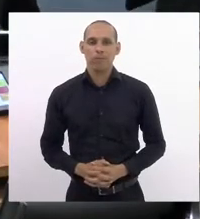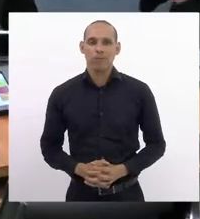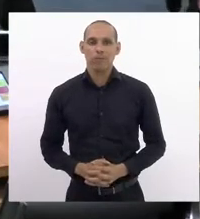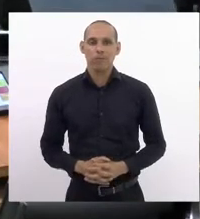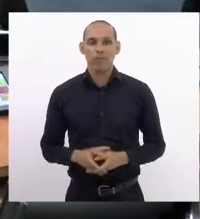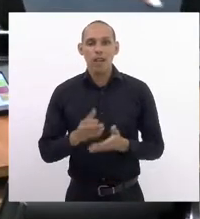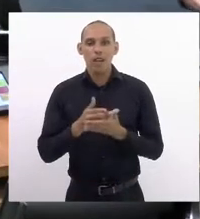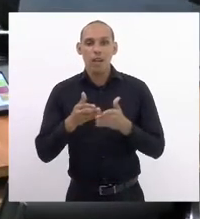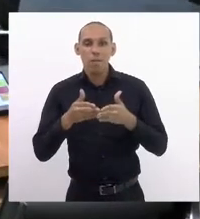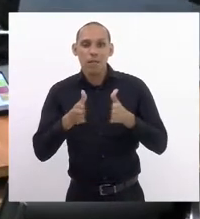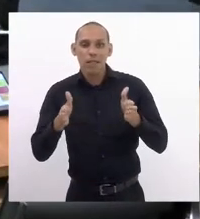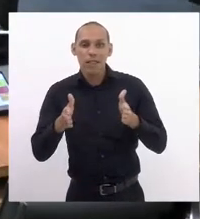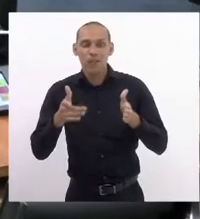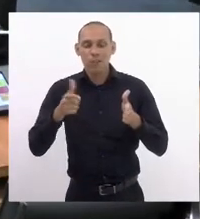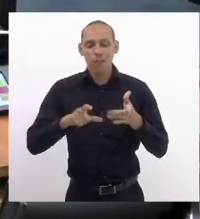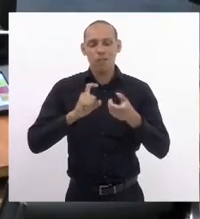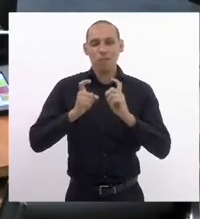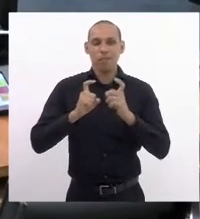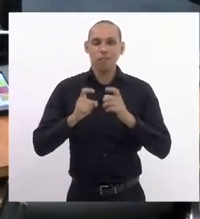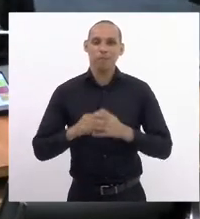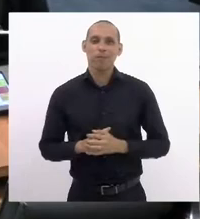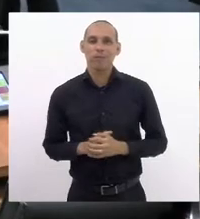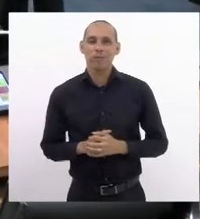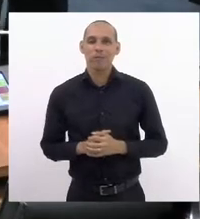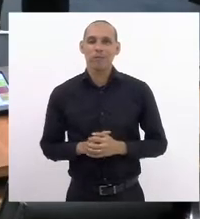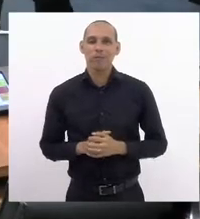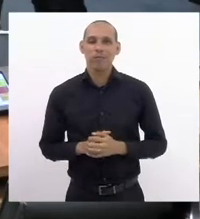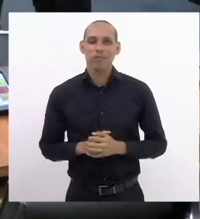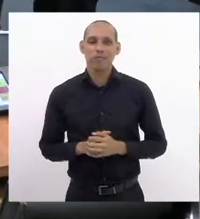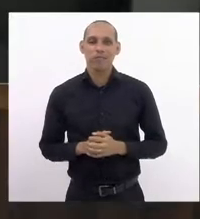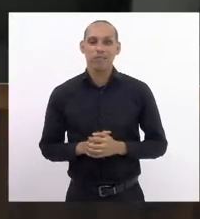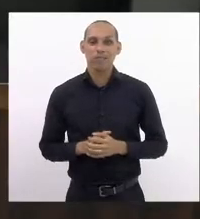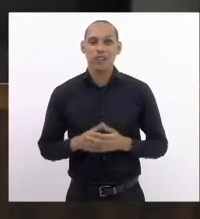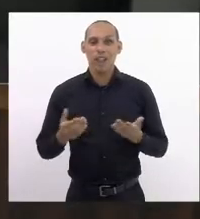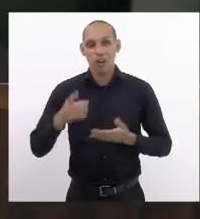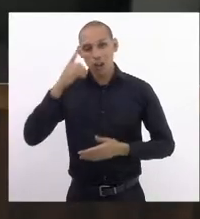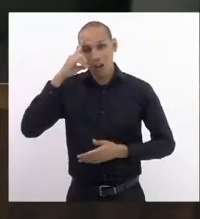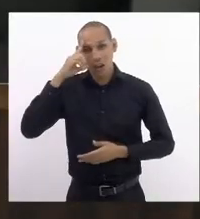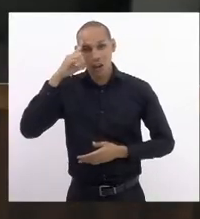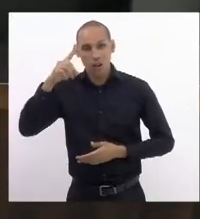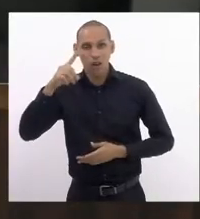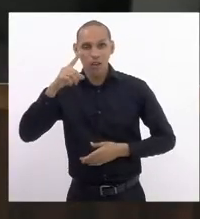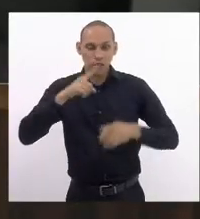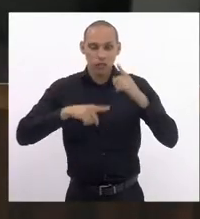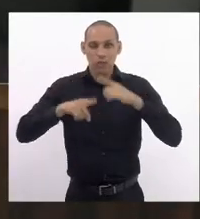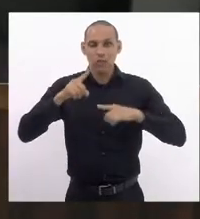Está reaberta a sessão. Passa-se a ordem do dia.